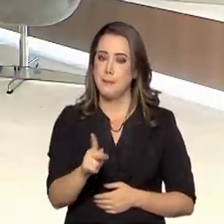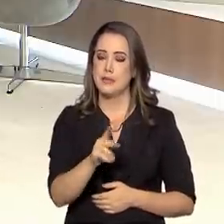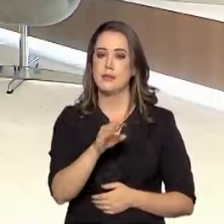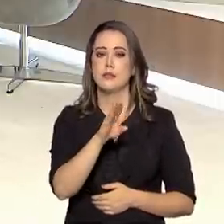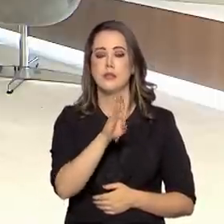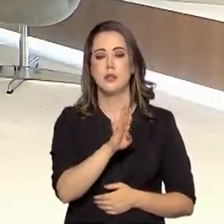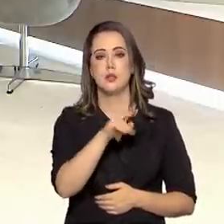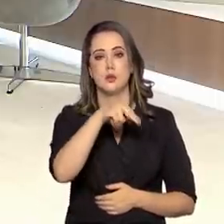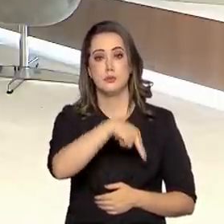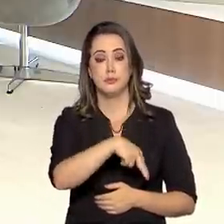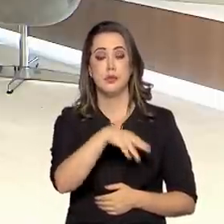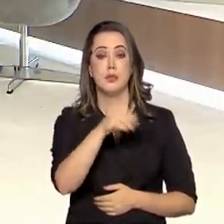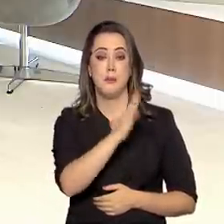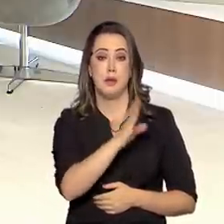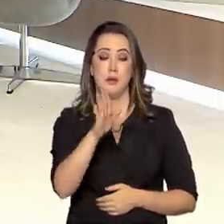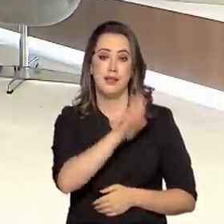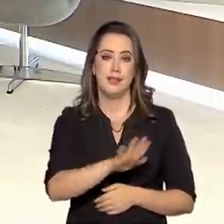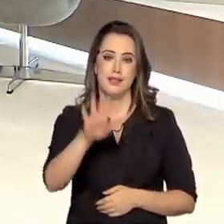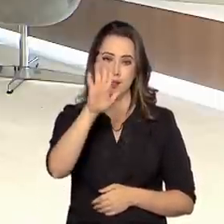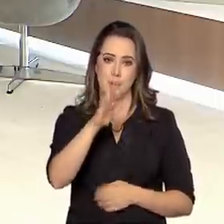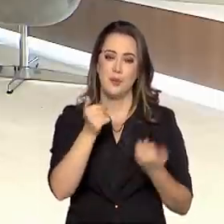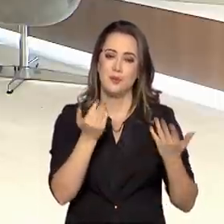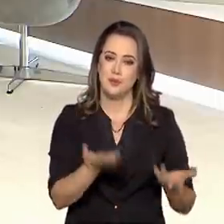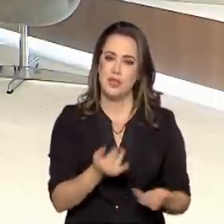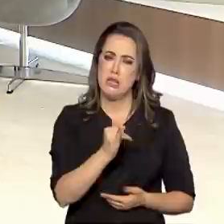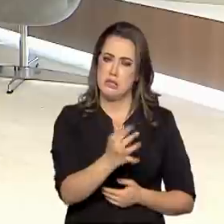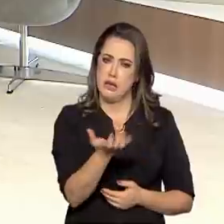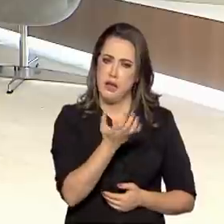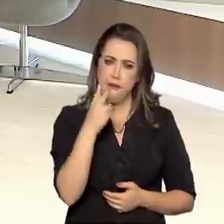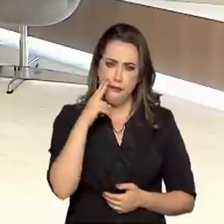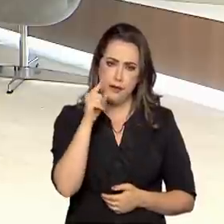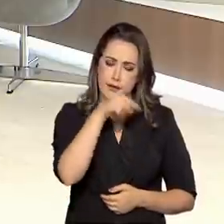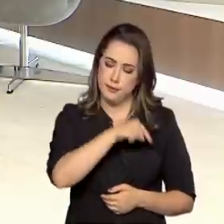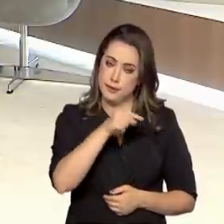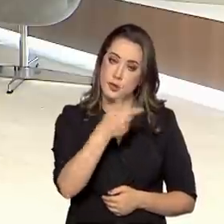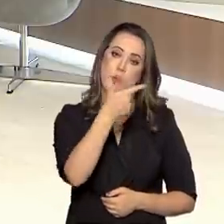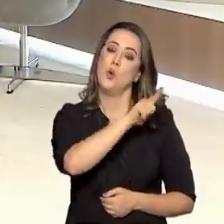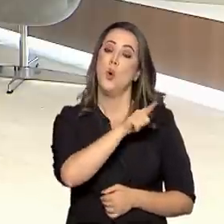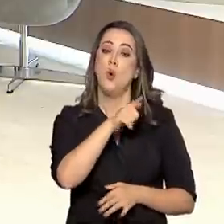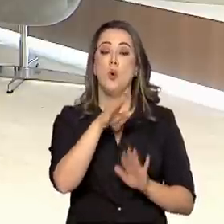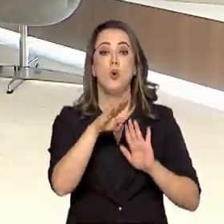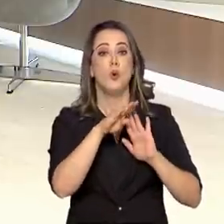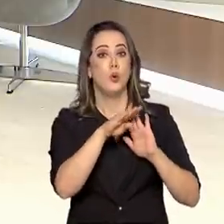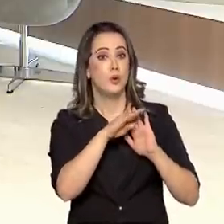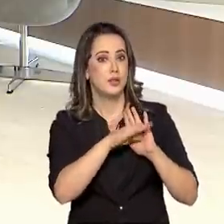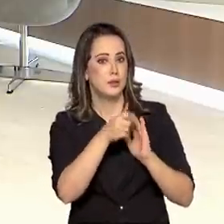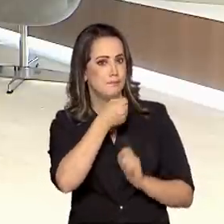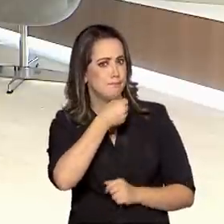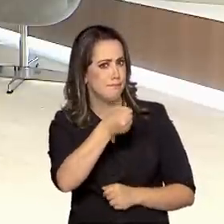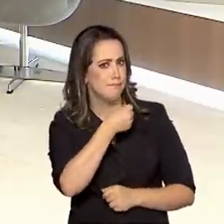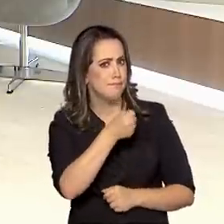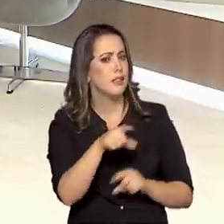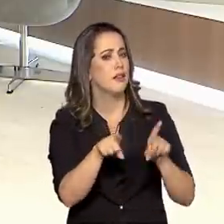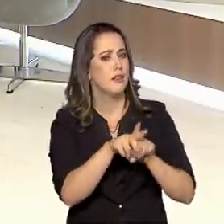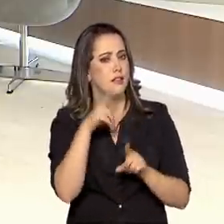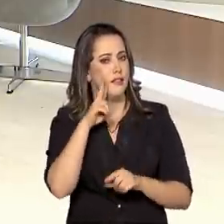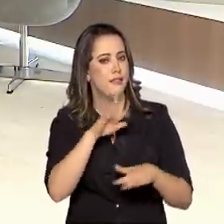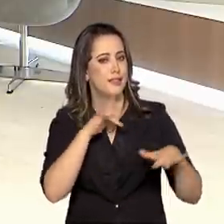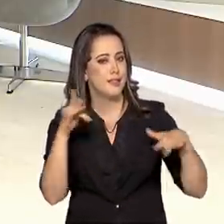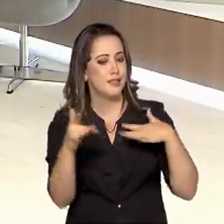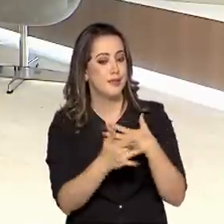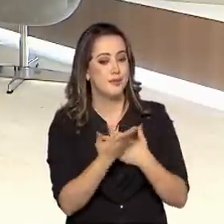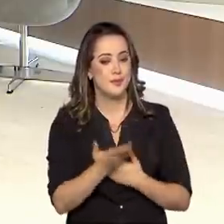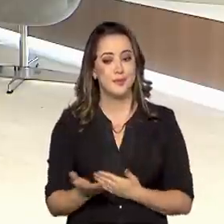Biblioteca Nacional, Rafael Nogueira. Se você quiser rever esta ou outras entrevistas, siga as nossas redes